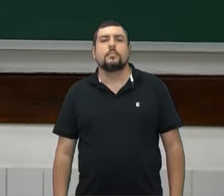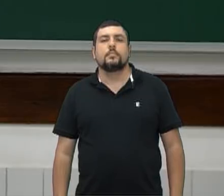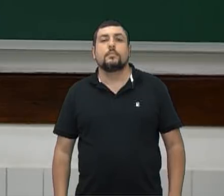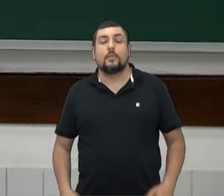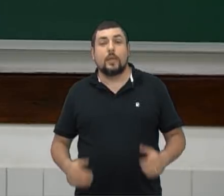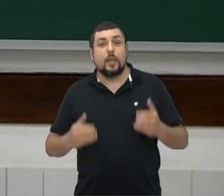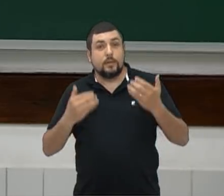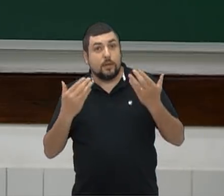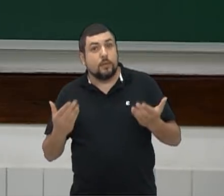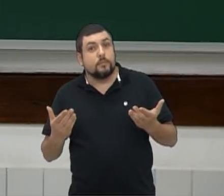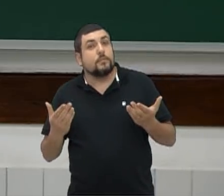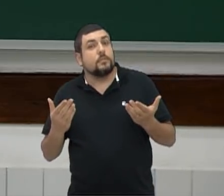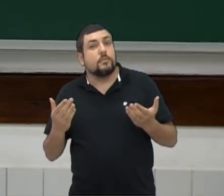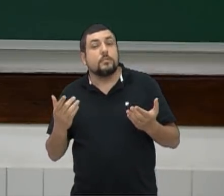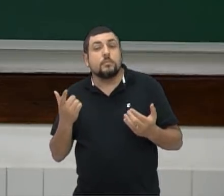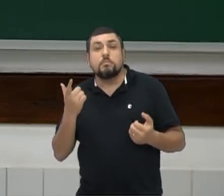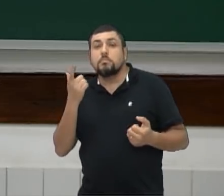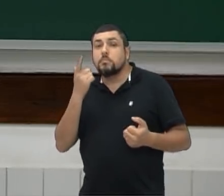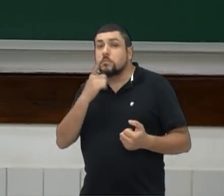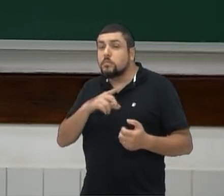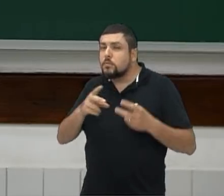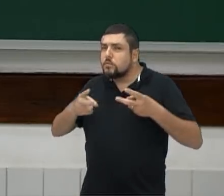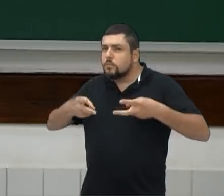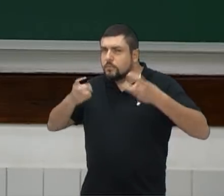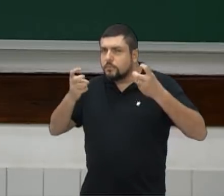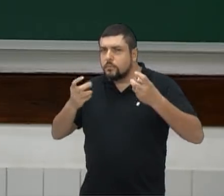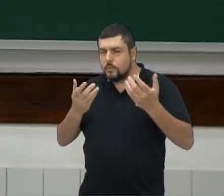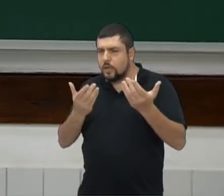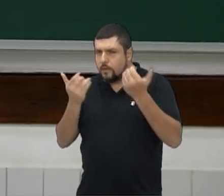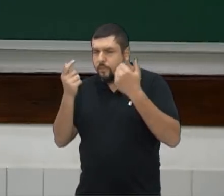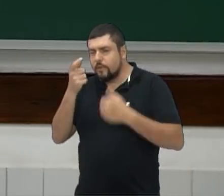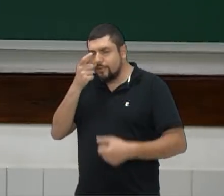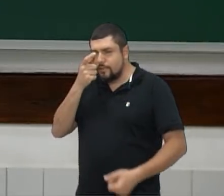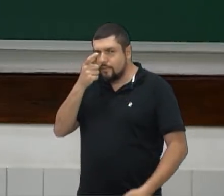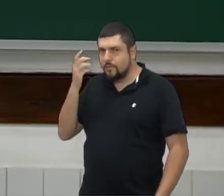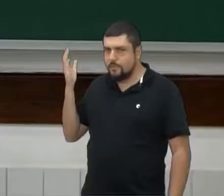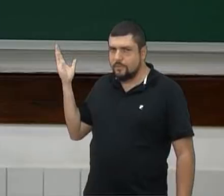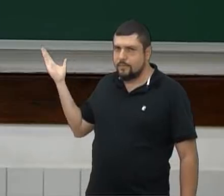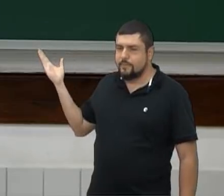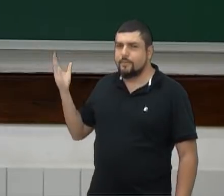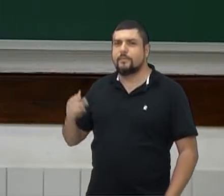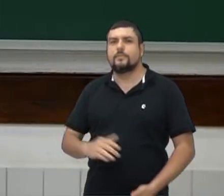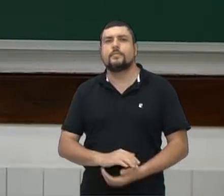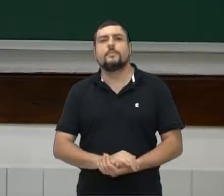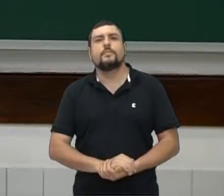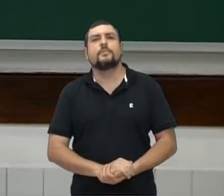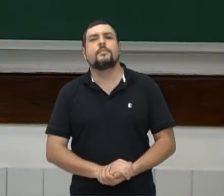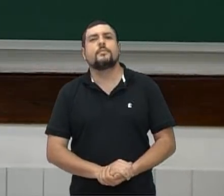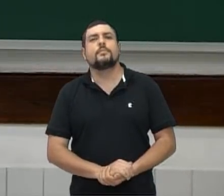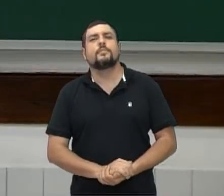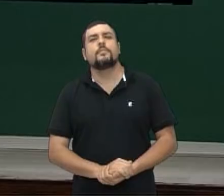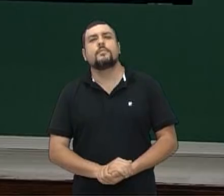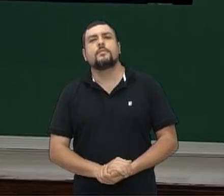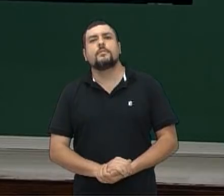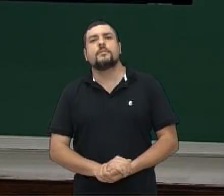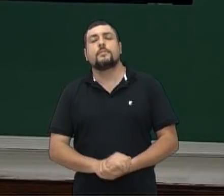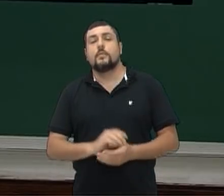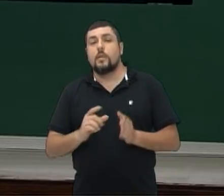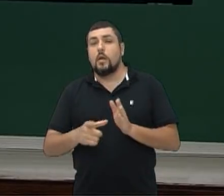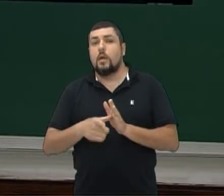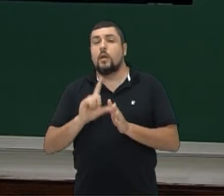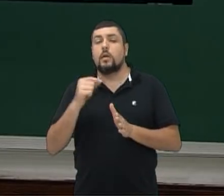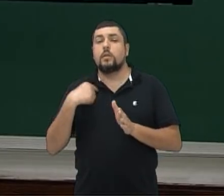Então, alunos, conseguiram identificar? Vem com o professor aqui, vamos verificar aqui na tela? Então, a pergunta que ele tinha feito